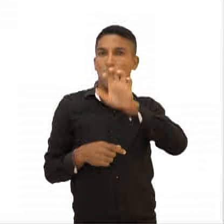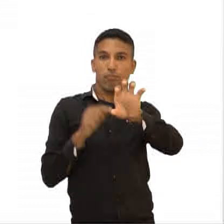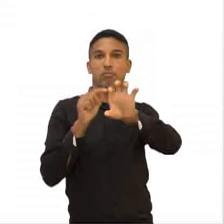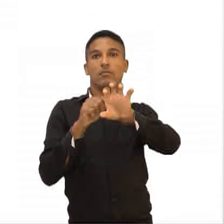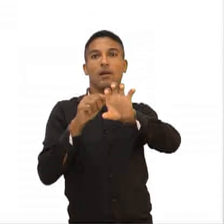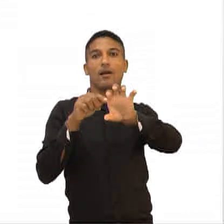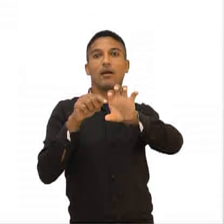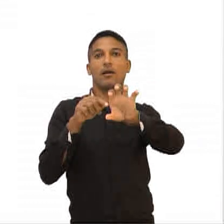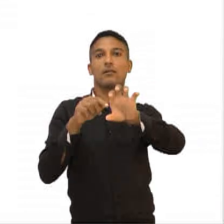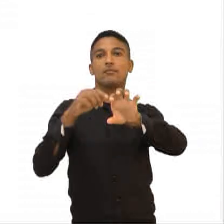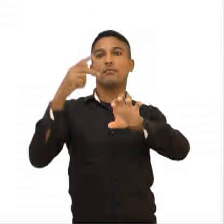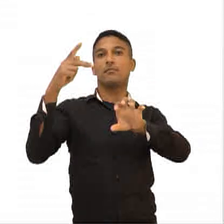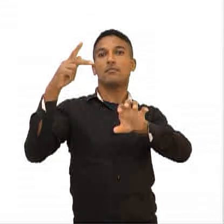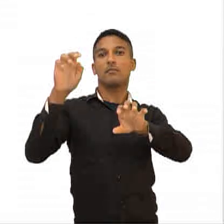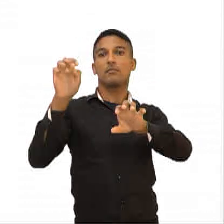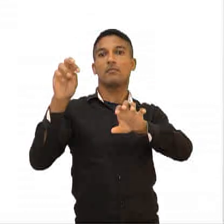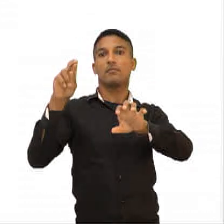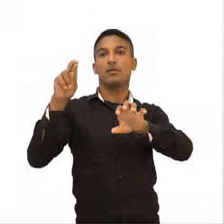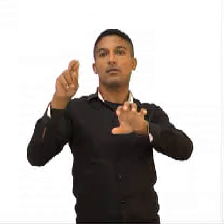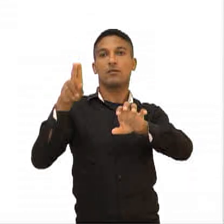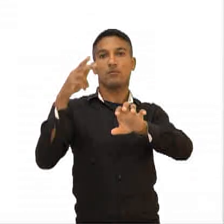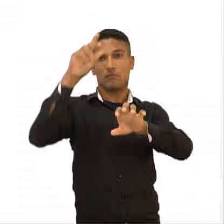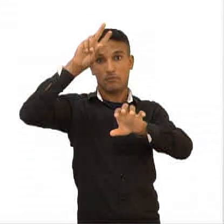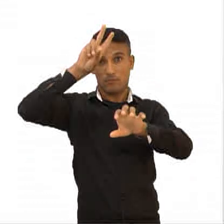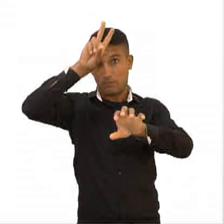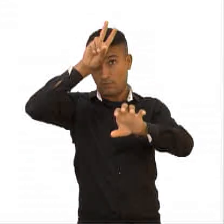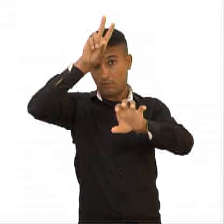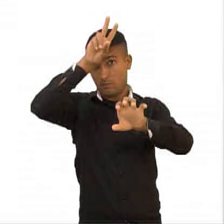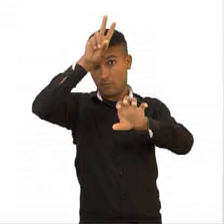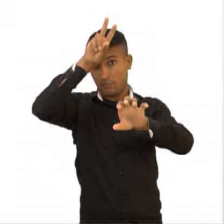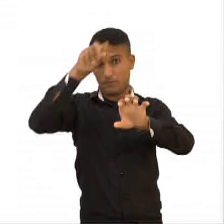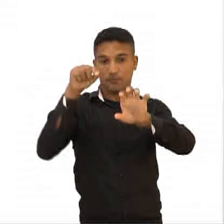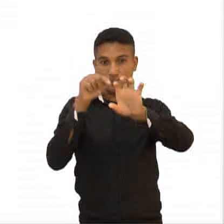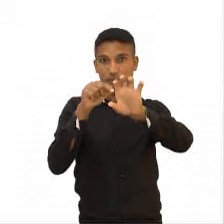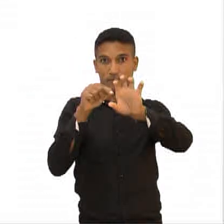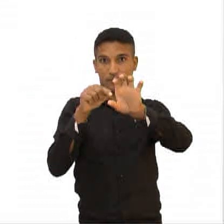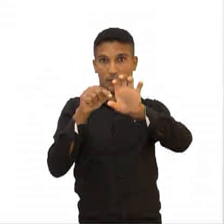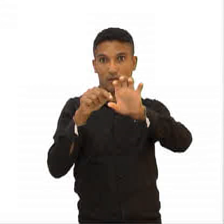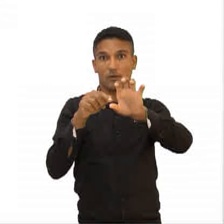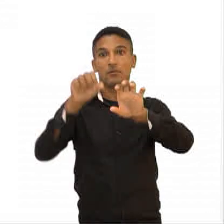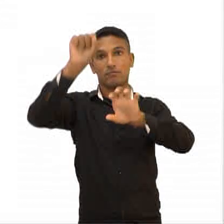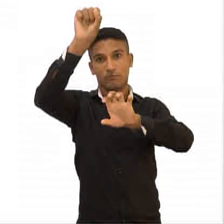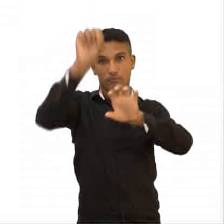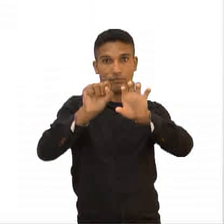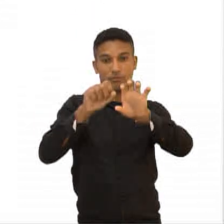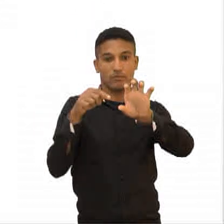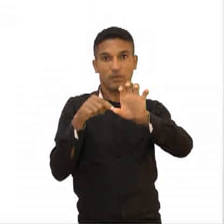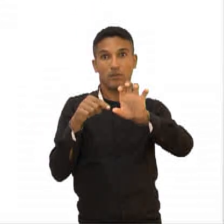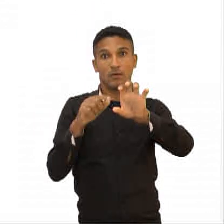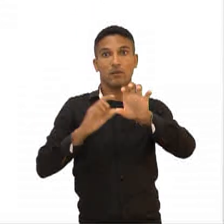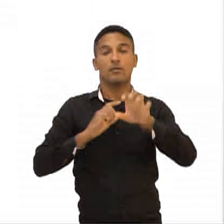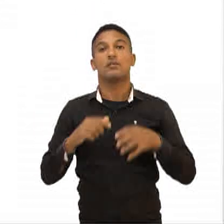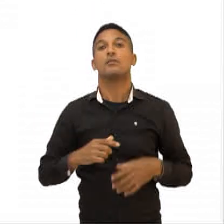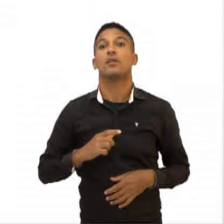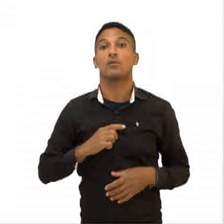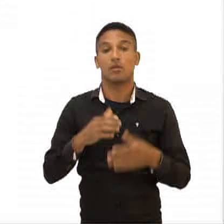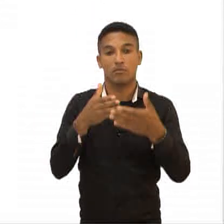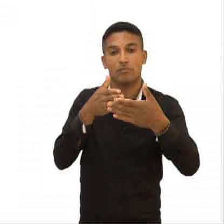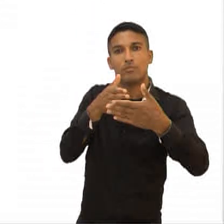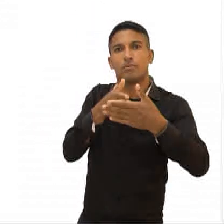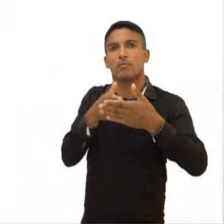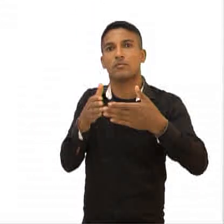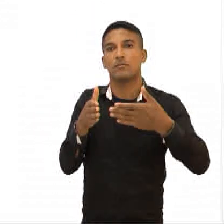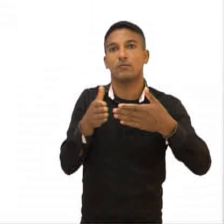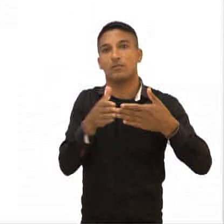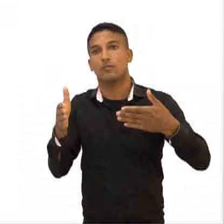região central e ocidental, mais ao ocidente da América do Sul. Limita com o Oceano Pacífico ao oeste,